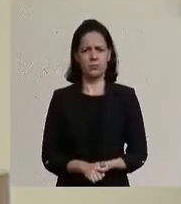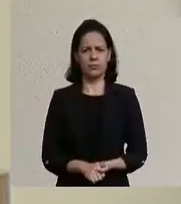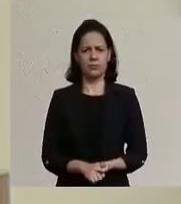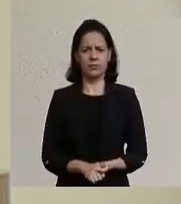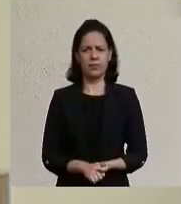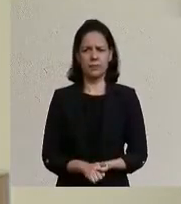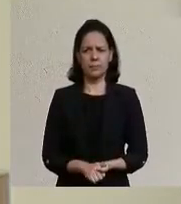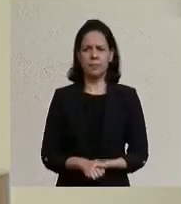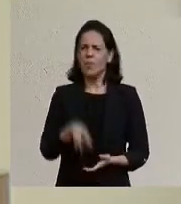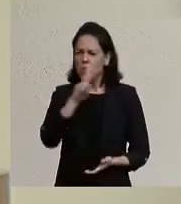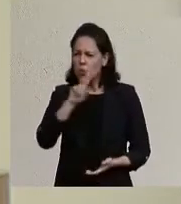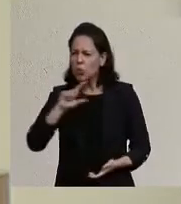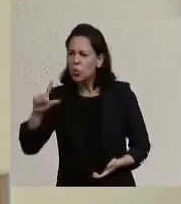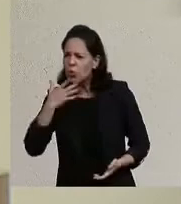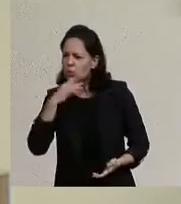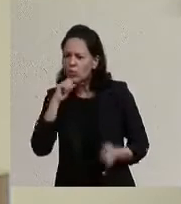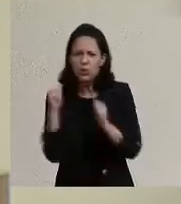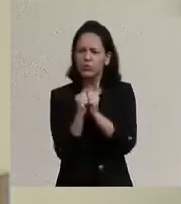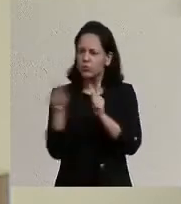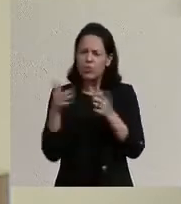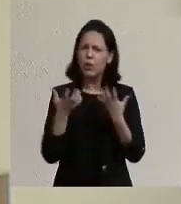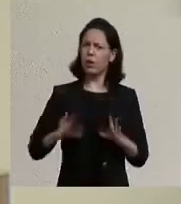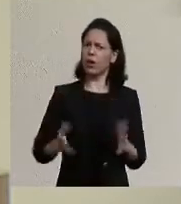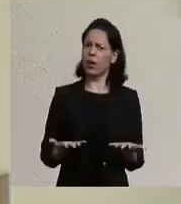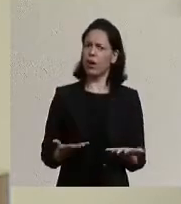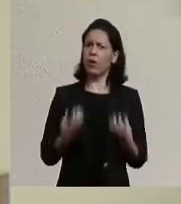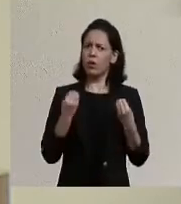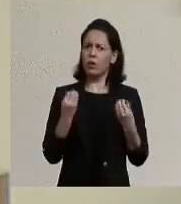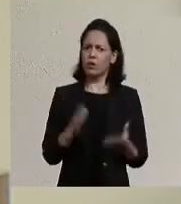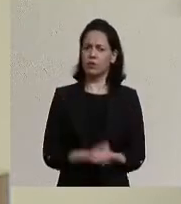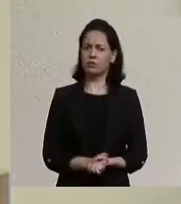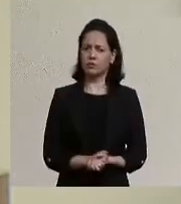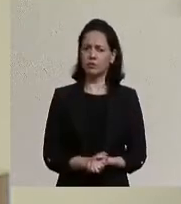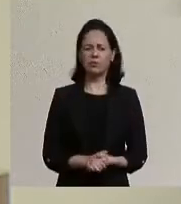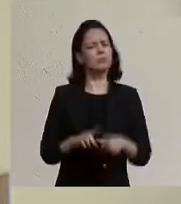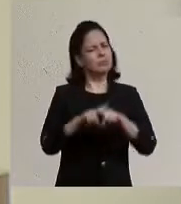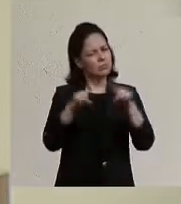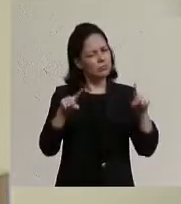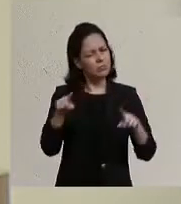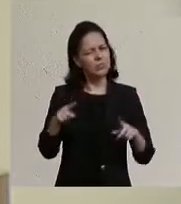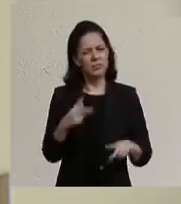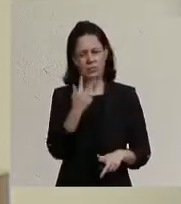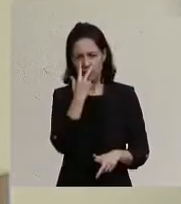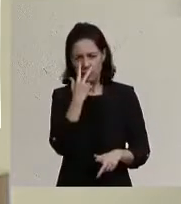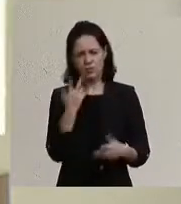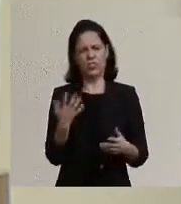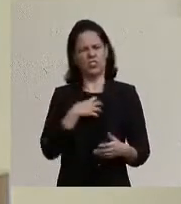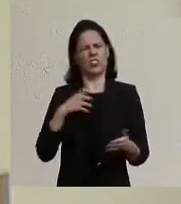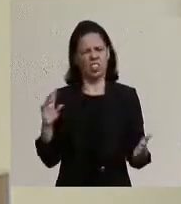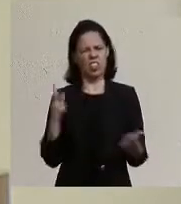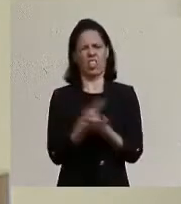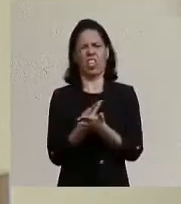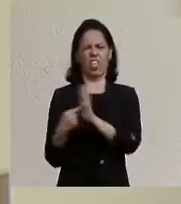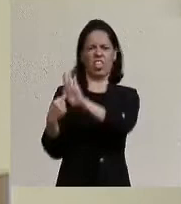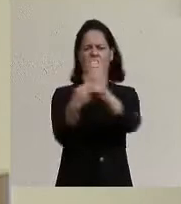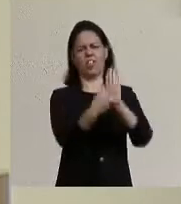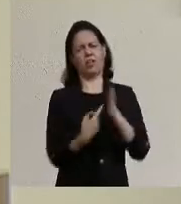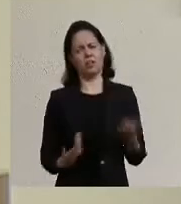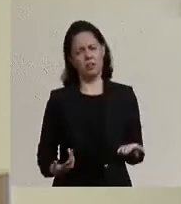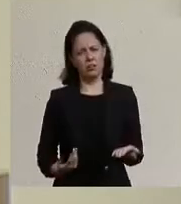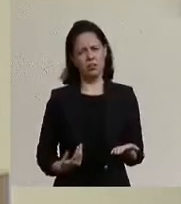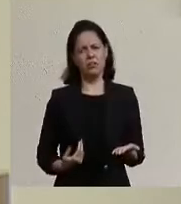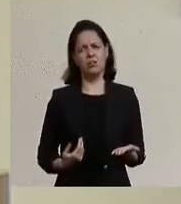de usar o sobrenome do seu pai Entendeu agora você não tem vergonha de fazer uma patifaria dessa